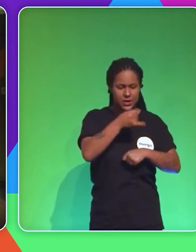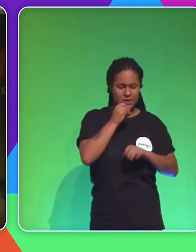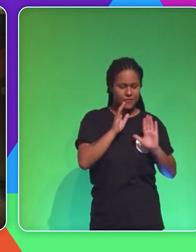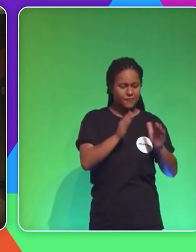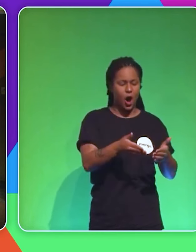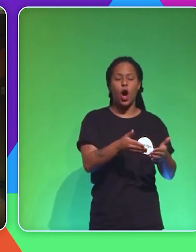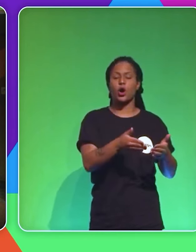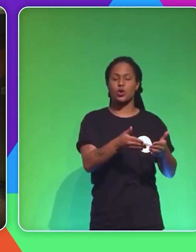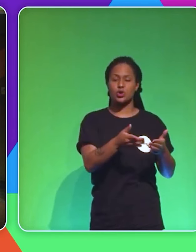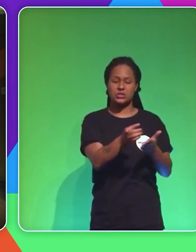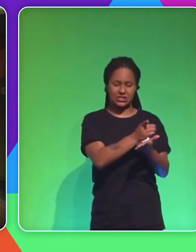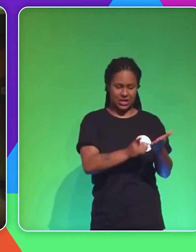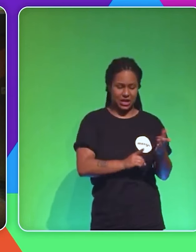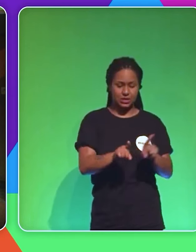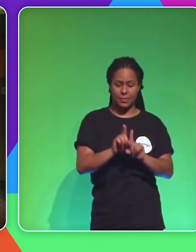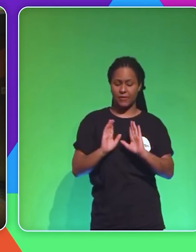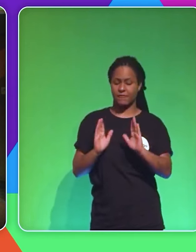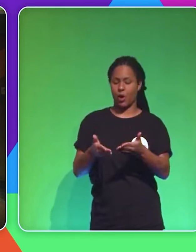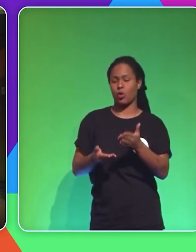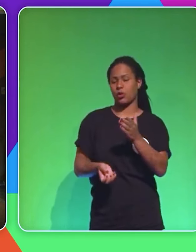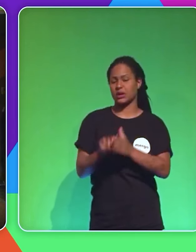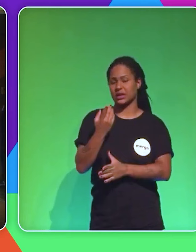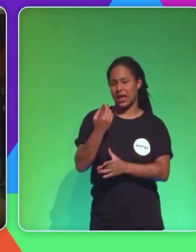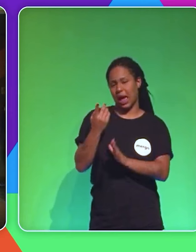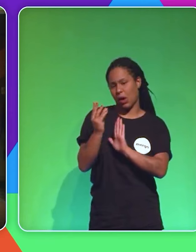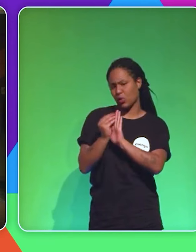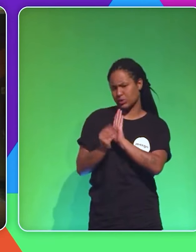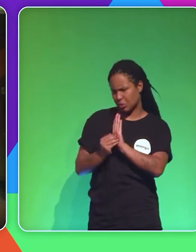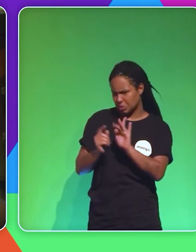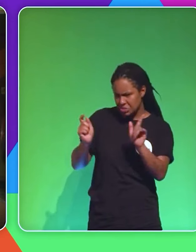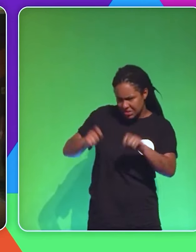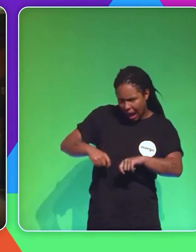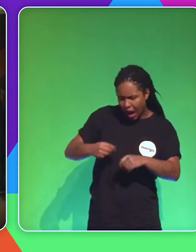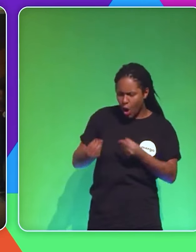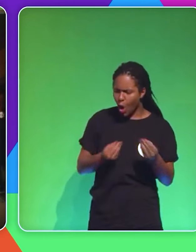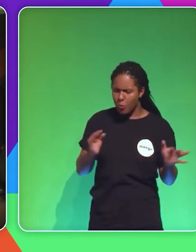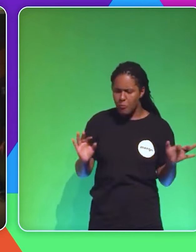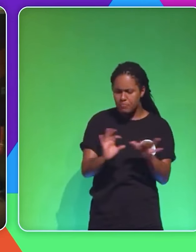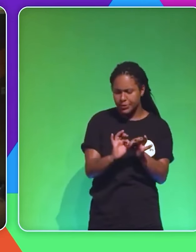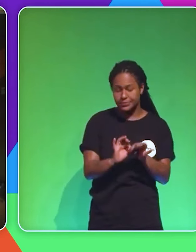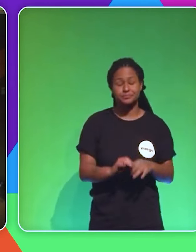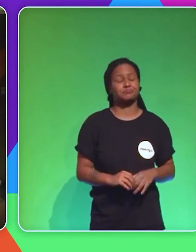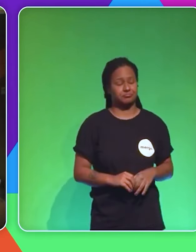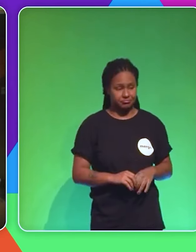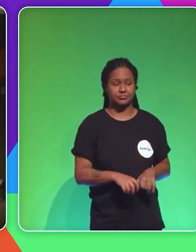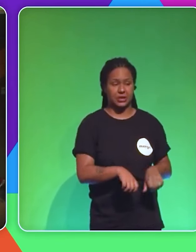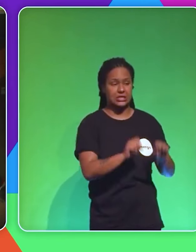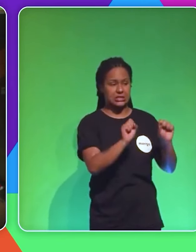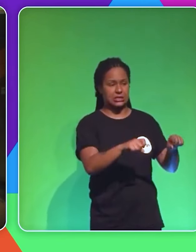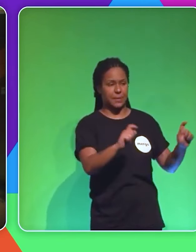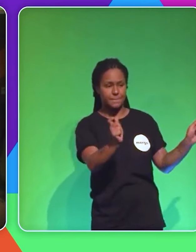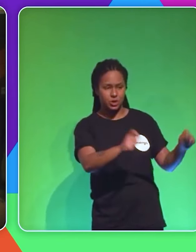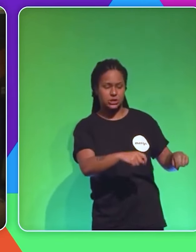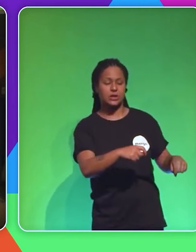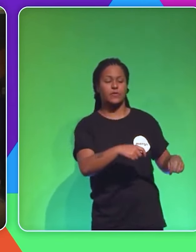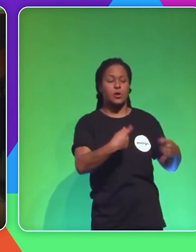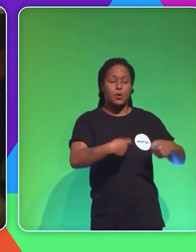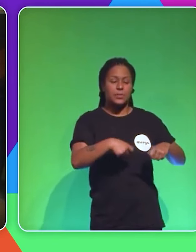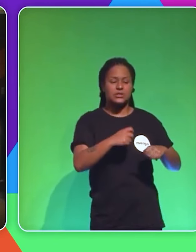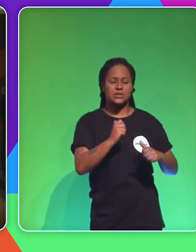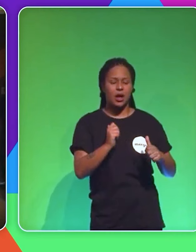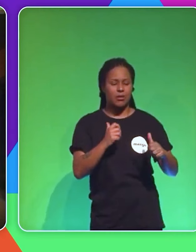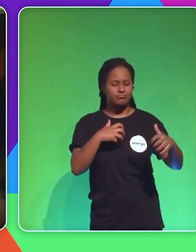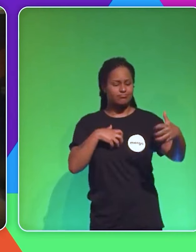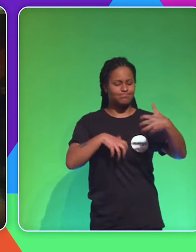na produção de conteúdo se sim como sim eu acho que é possível eu acho que tem que se colocar no lugar das